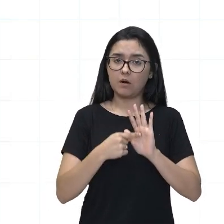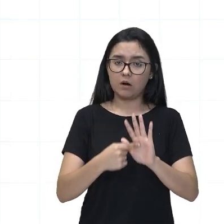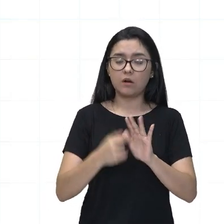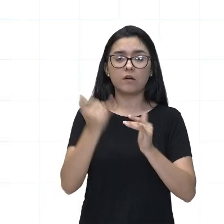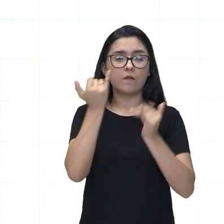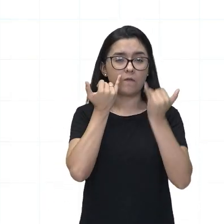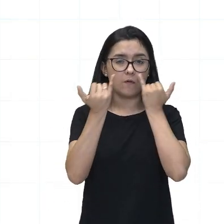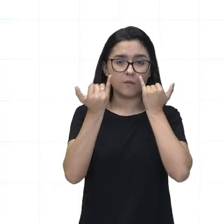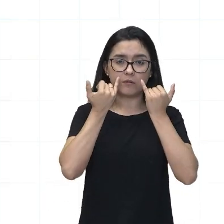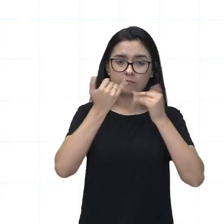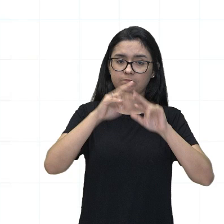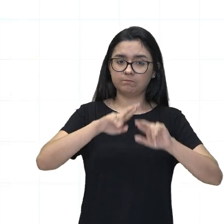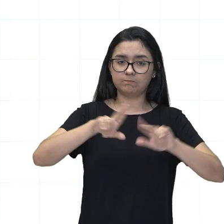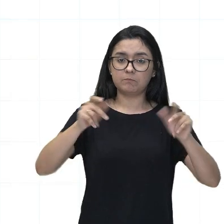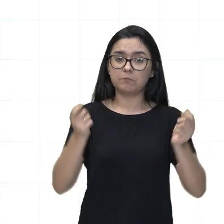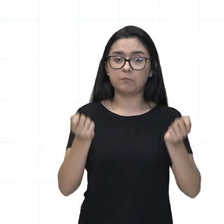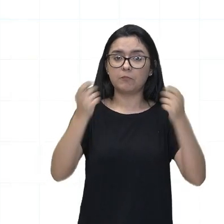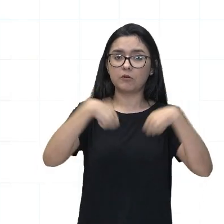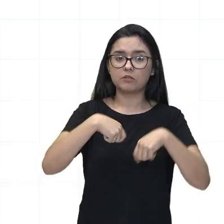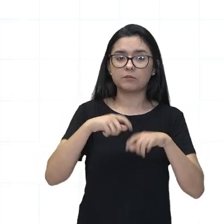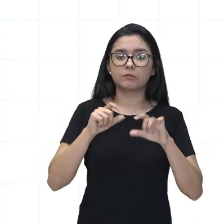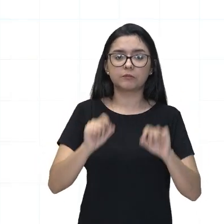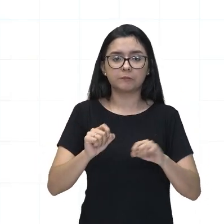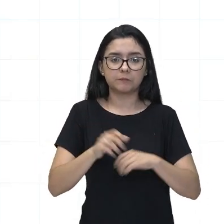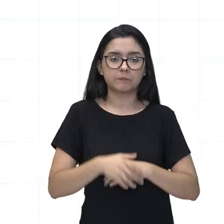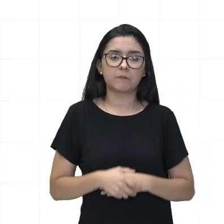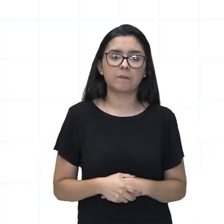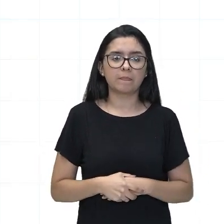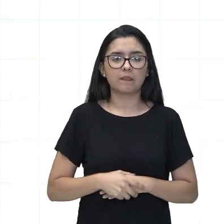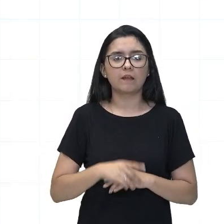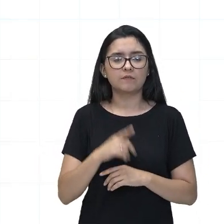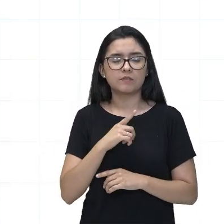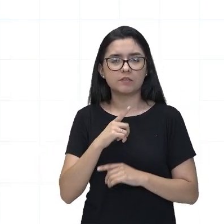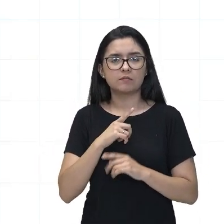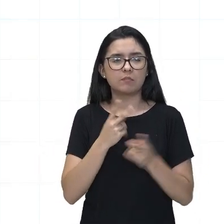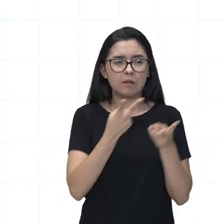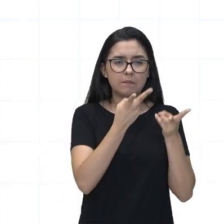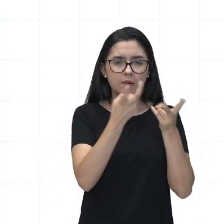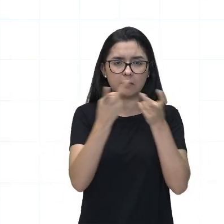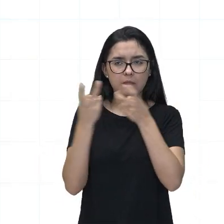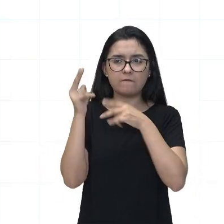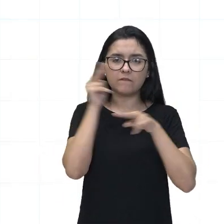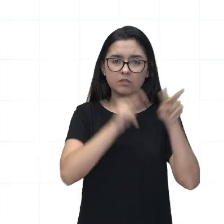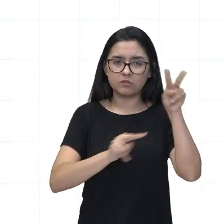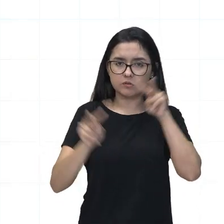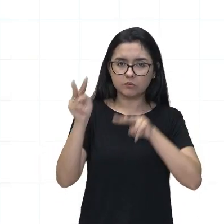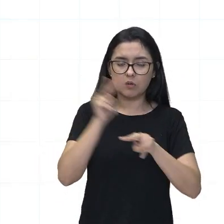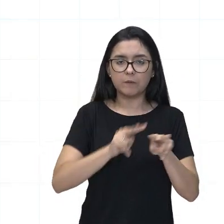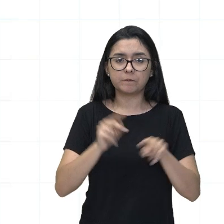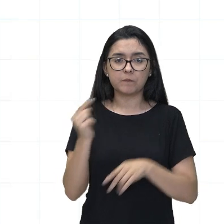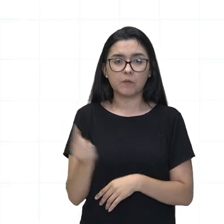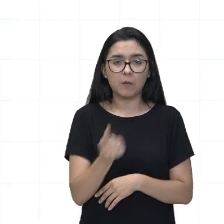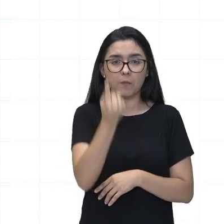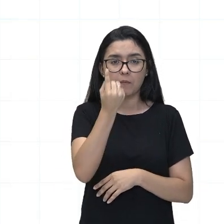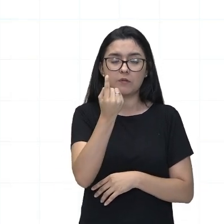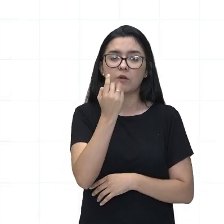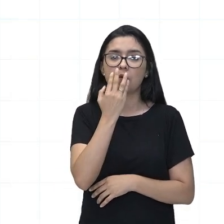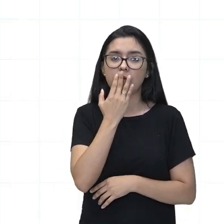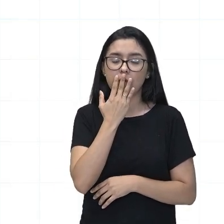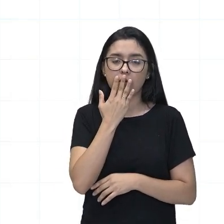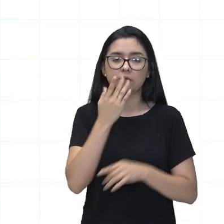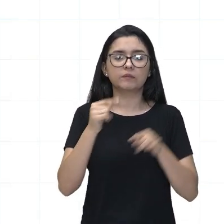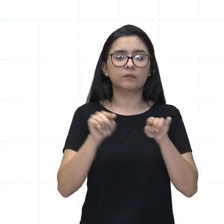que permite uma impressionante experiência visual. Uma única cor em várias tonalidades,